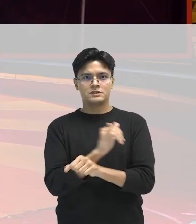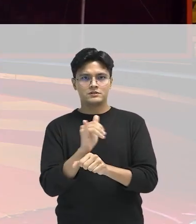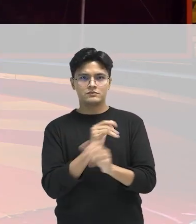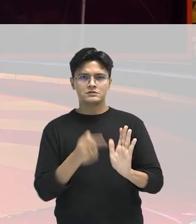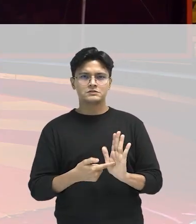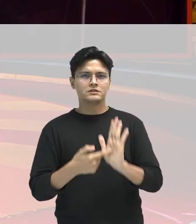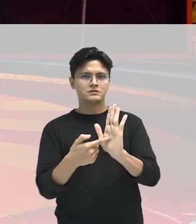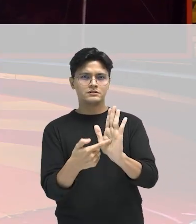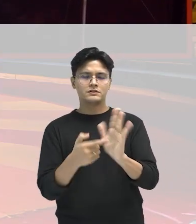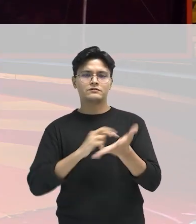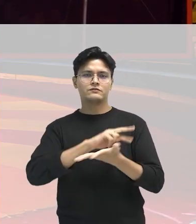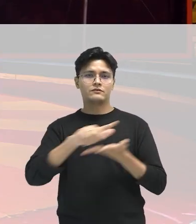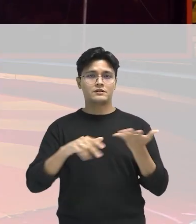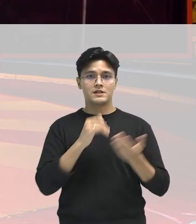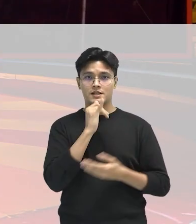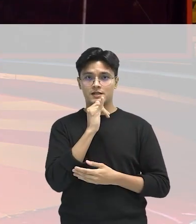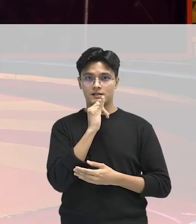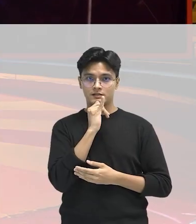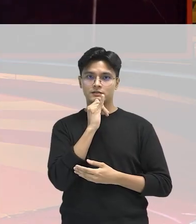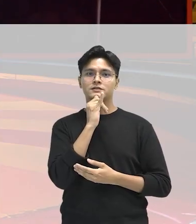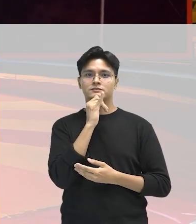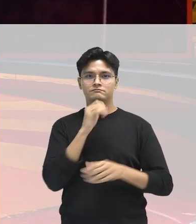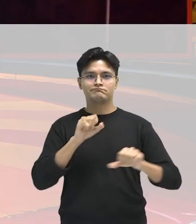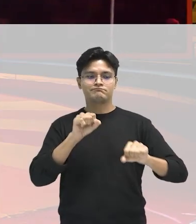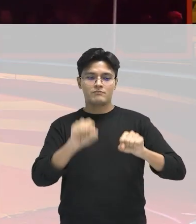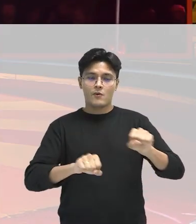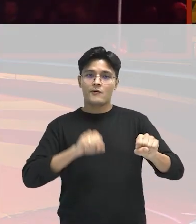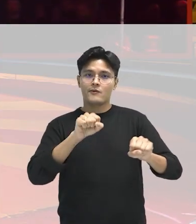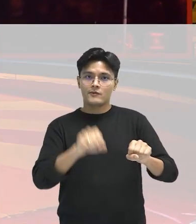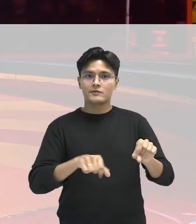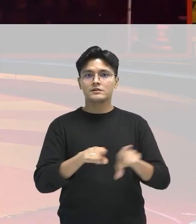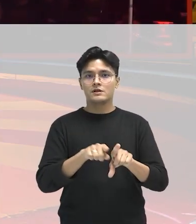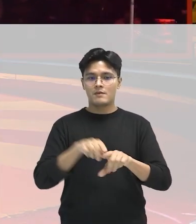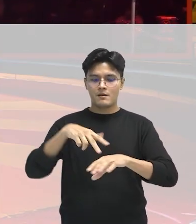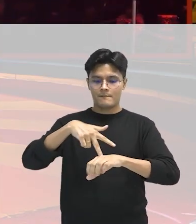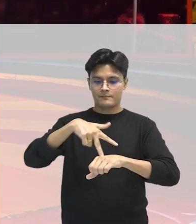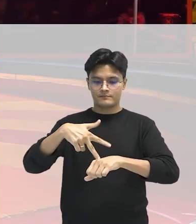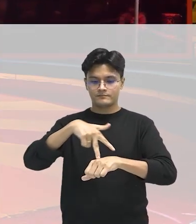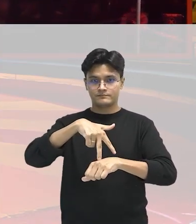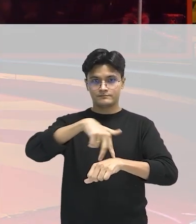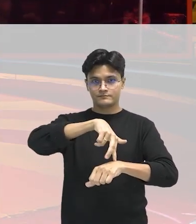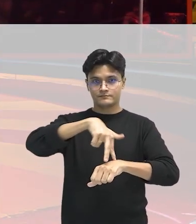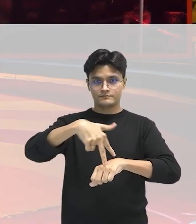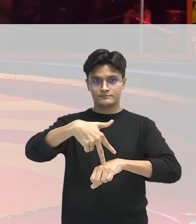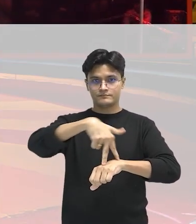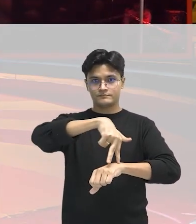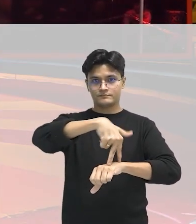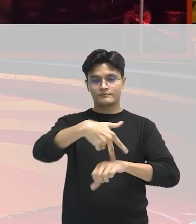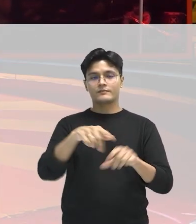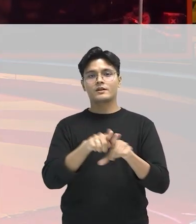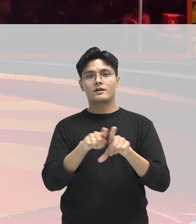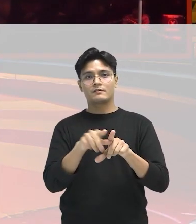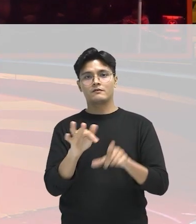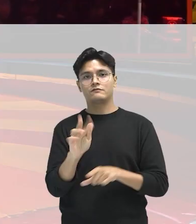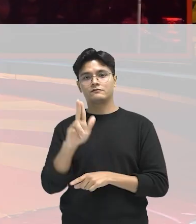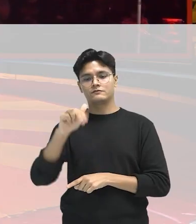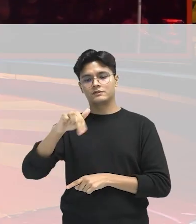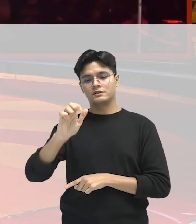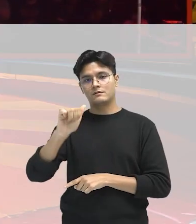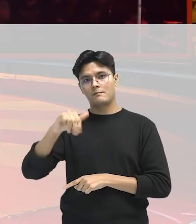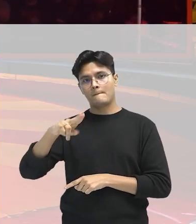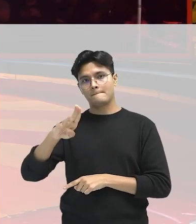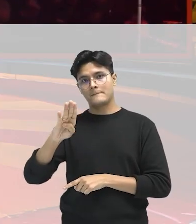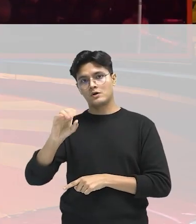diversas apresentações, como é no caso do monociclo, da perna de pau, do próprio funambulismo, que é andar